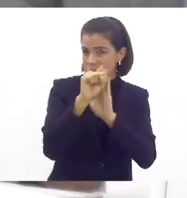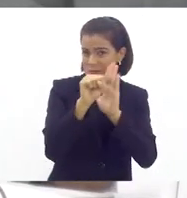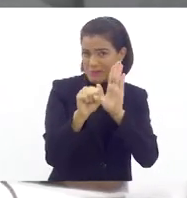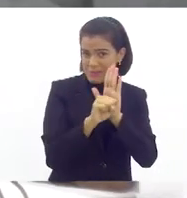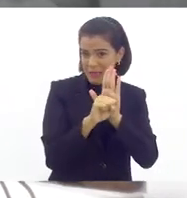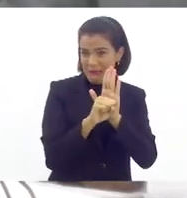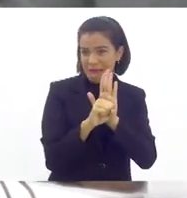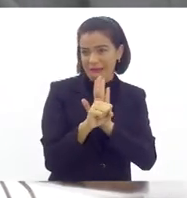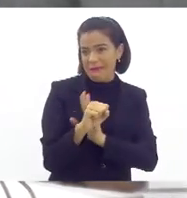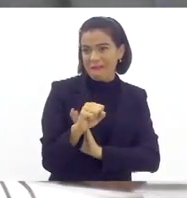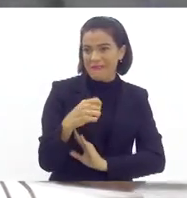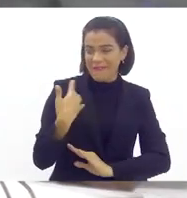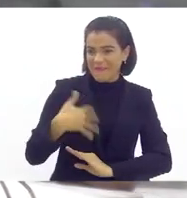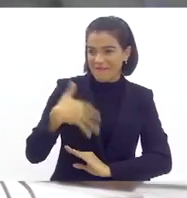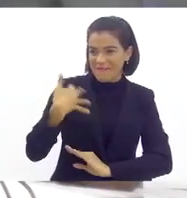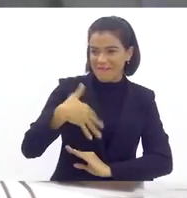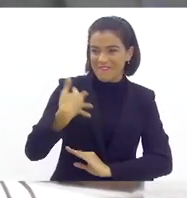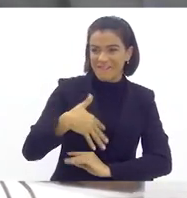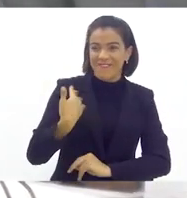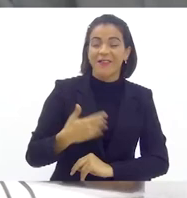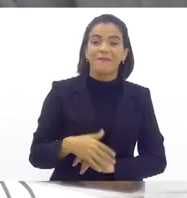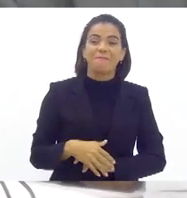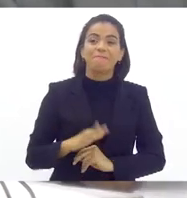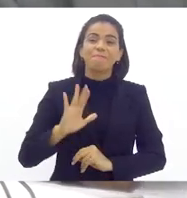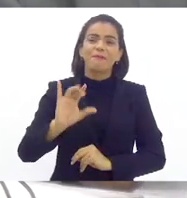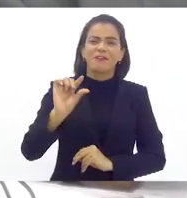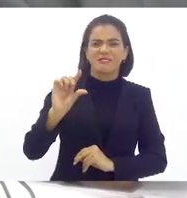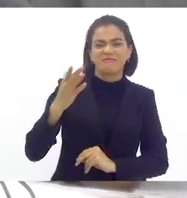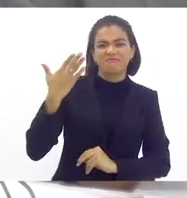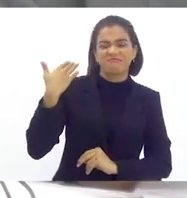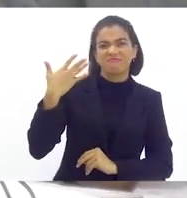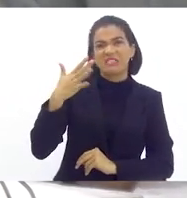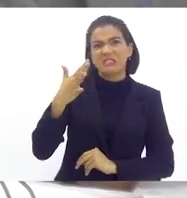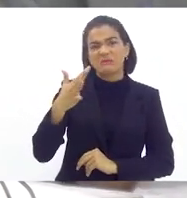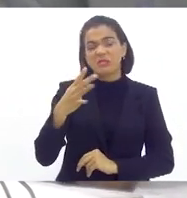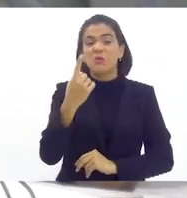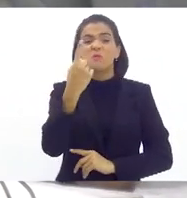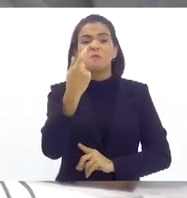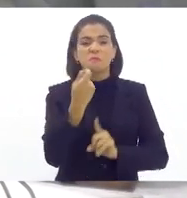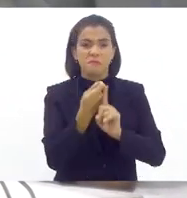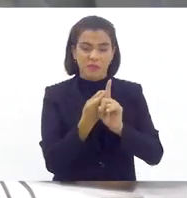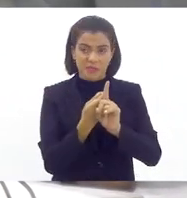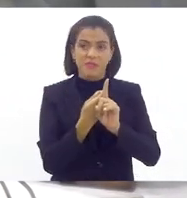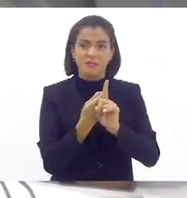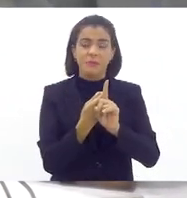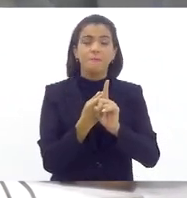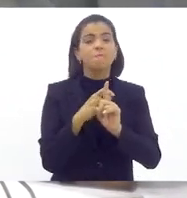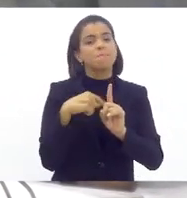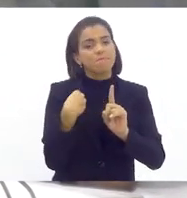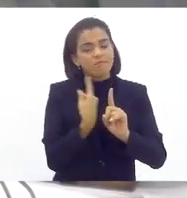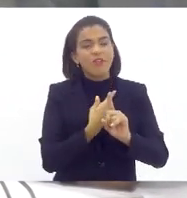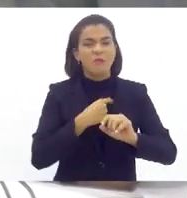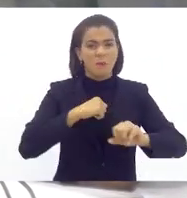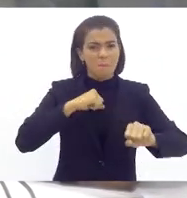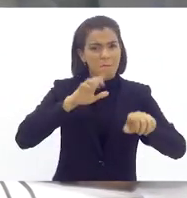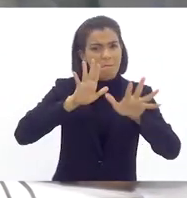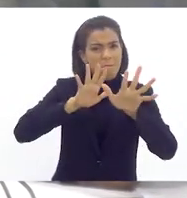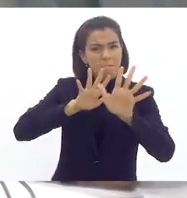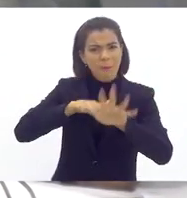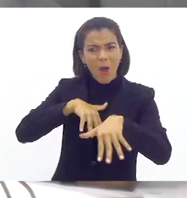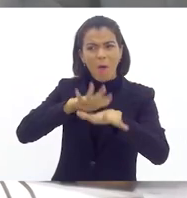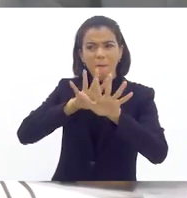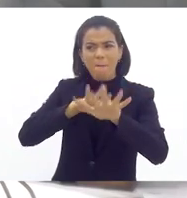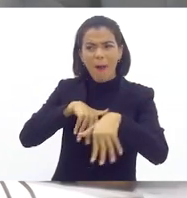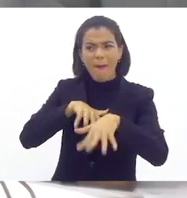Pouquinho tempo atrás. Mas, recentemente, há cerca, talvez, de um mês, a gente fez uma manifestação